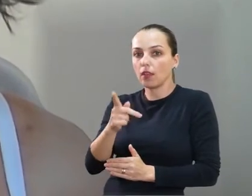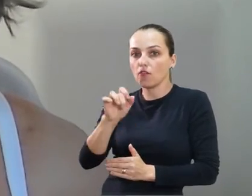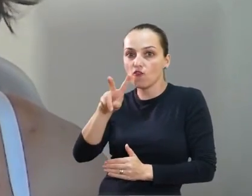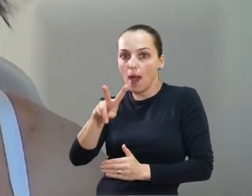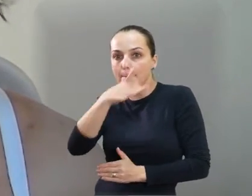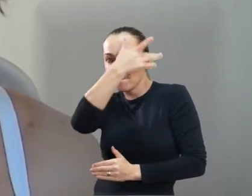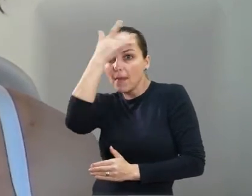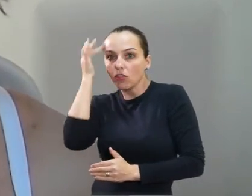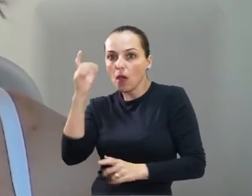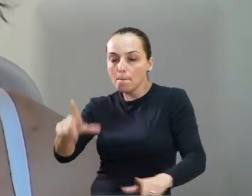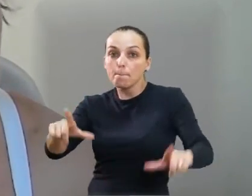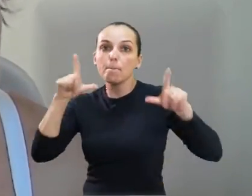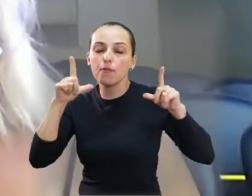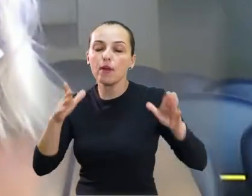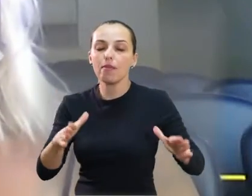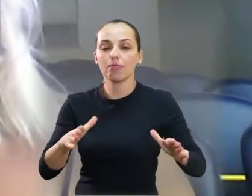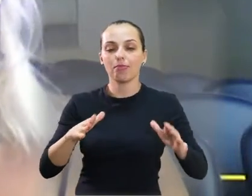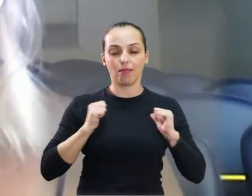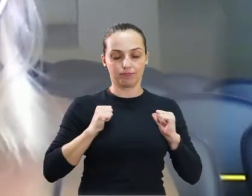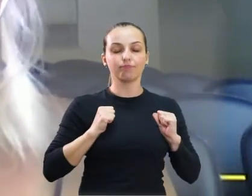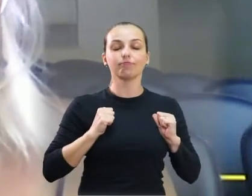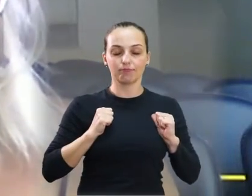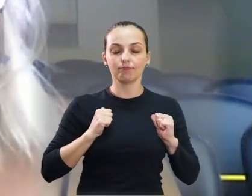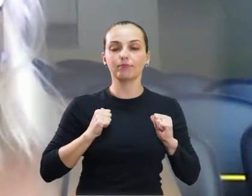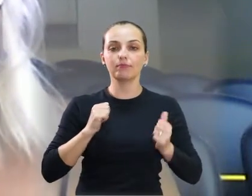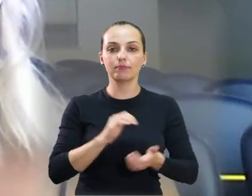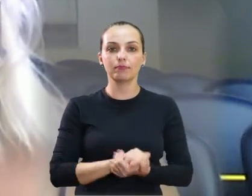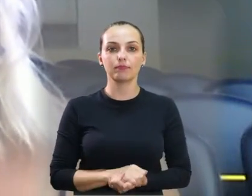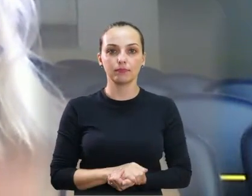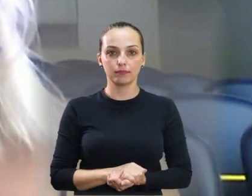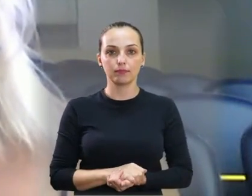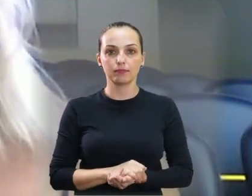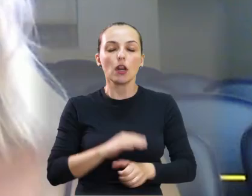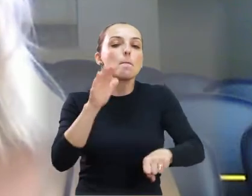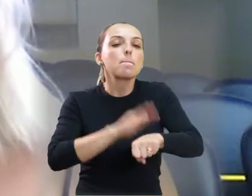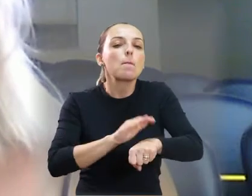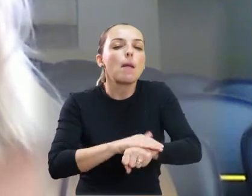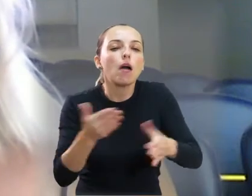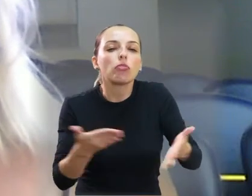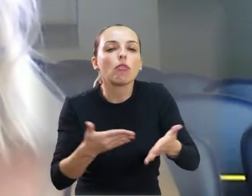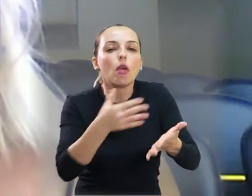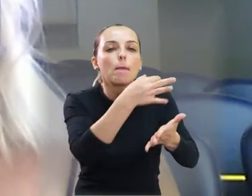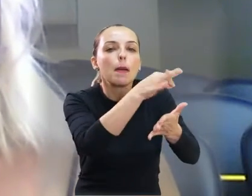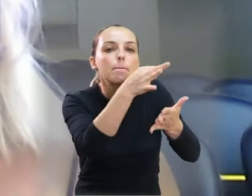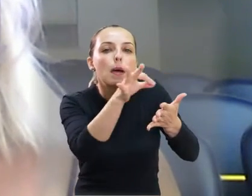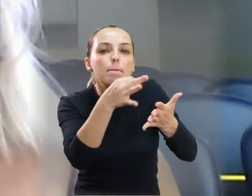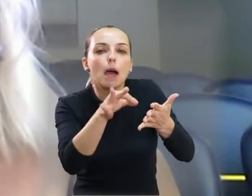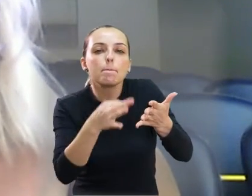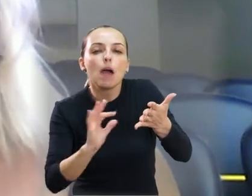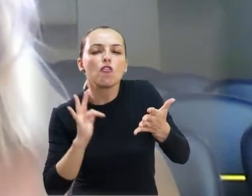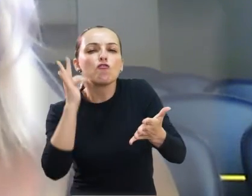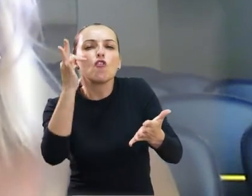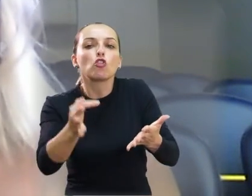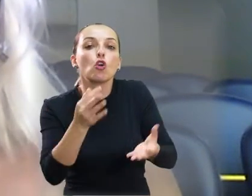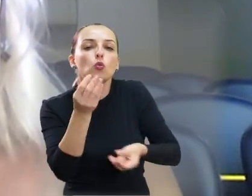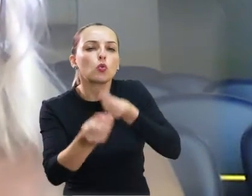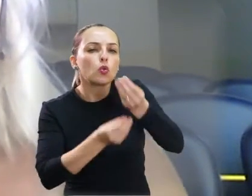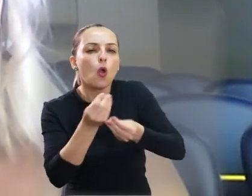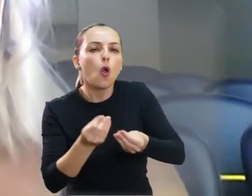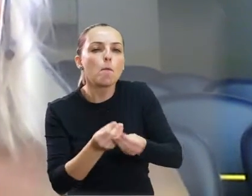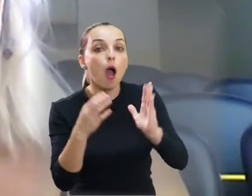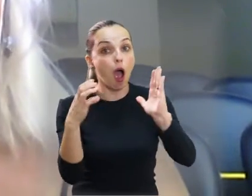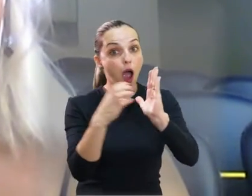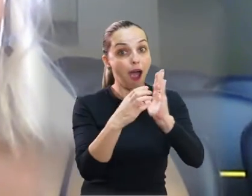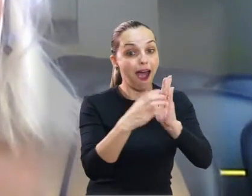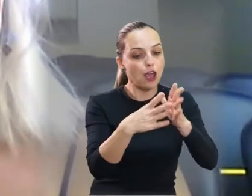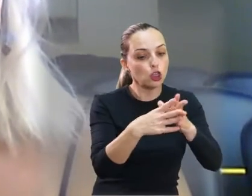HIV, porque ninguém quer se expor. Diante do cenário atual, quais são as perspectivas para o futuro? Nós caminhamos para o dia em que teremos a cura